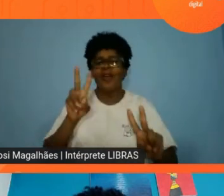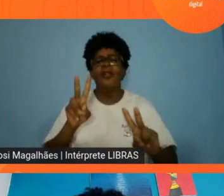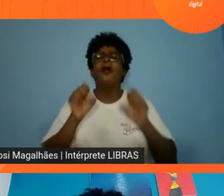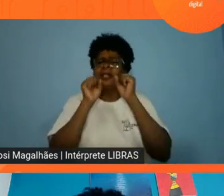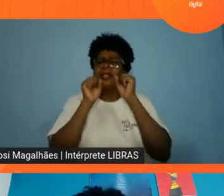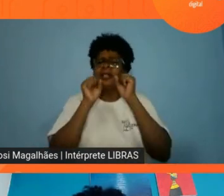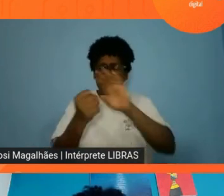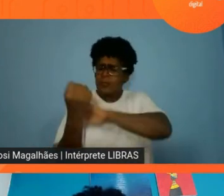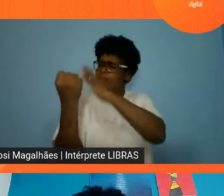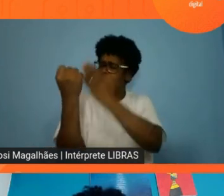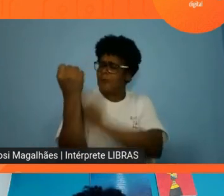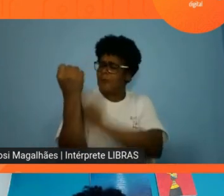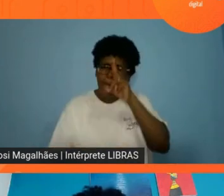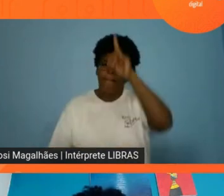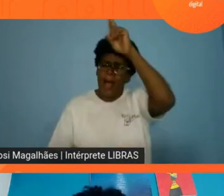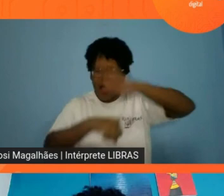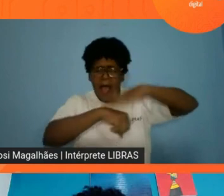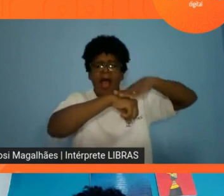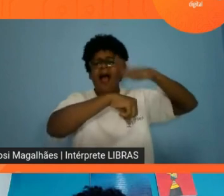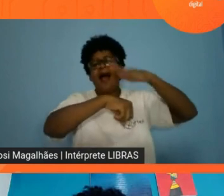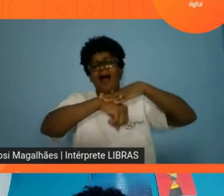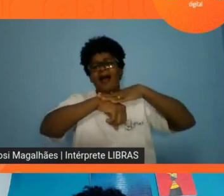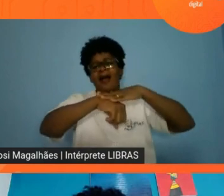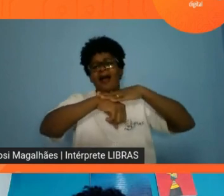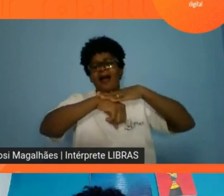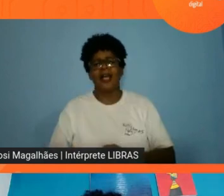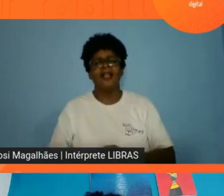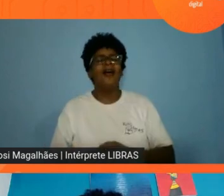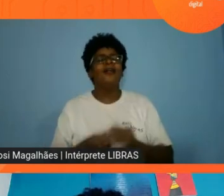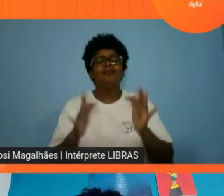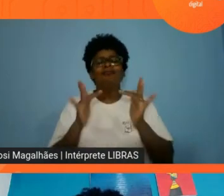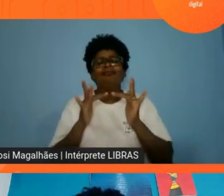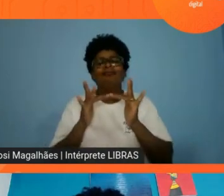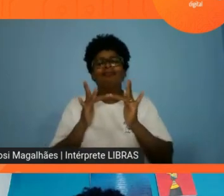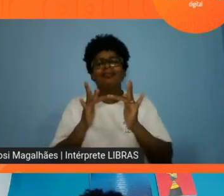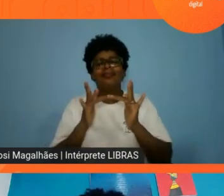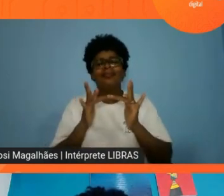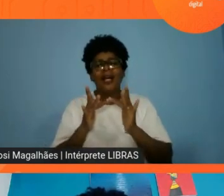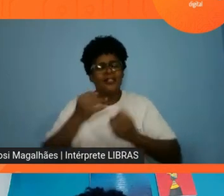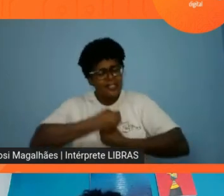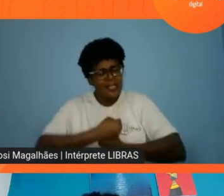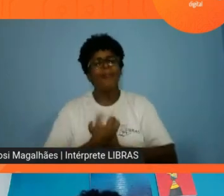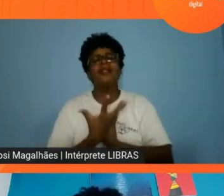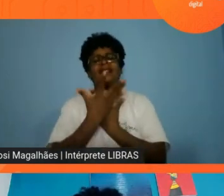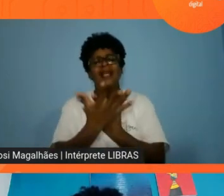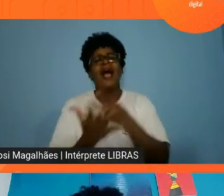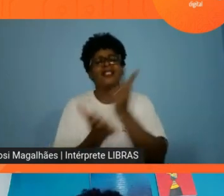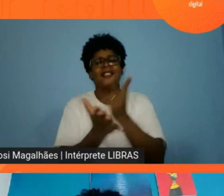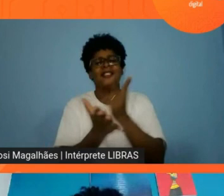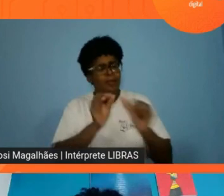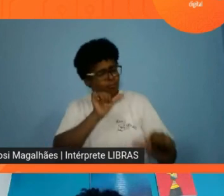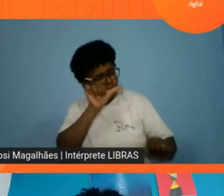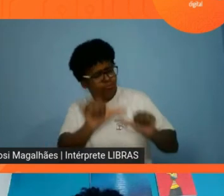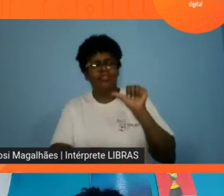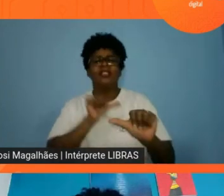vez mais, que possamos ter empatia e afeto, e que a poesia continue sendo esse instrumento de transformação,